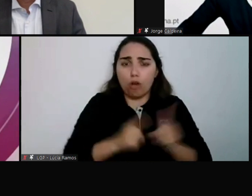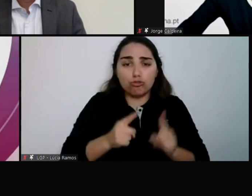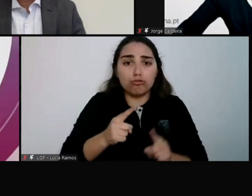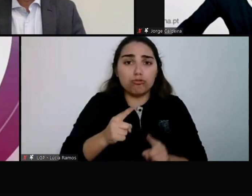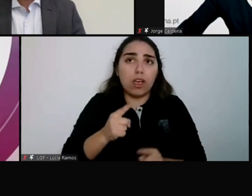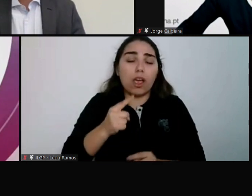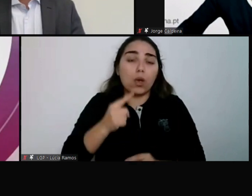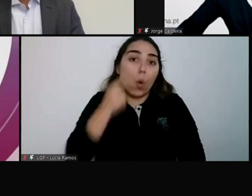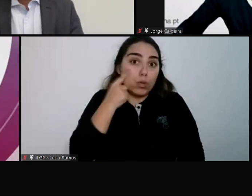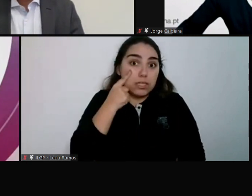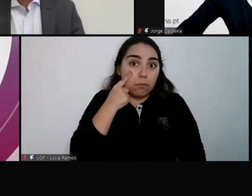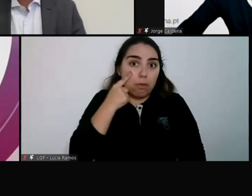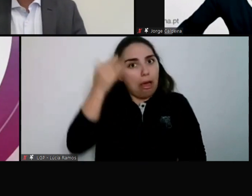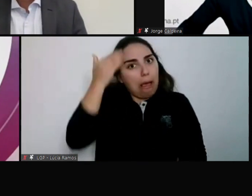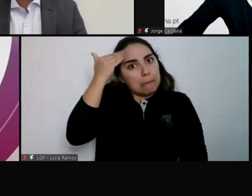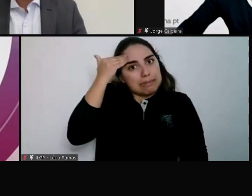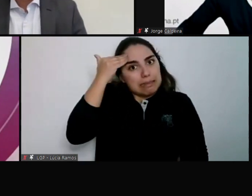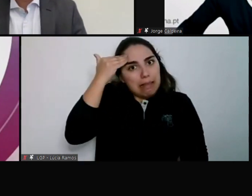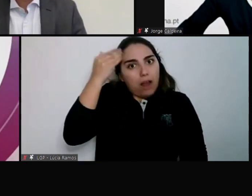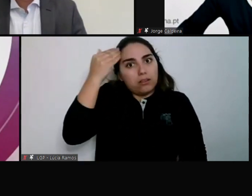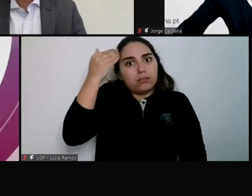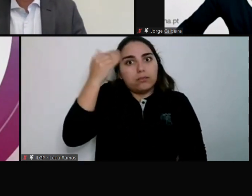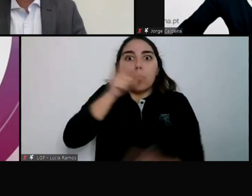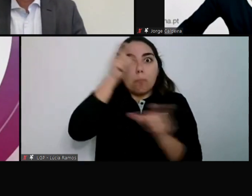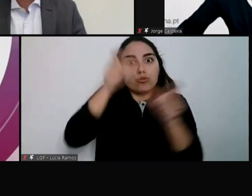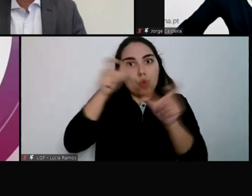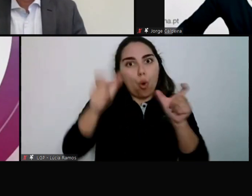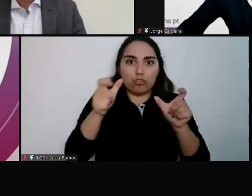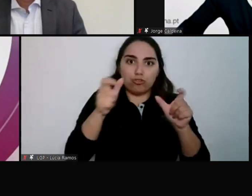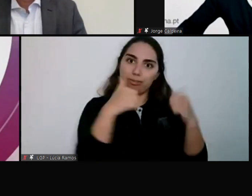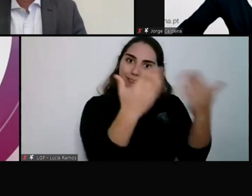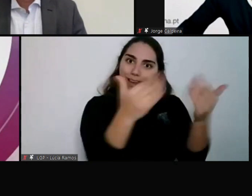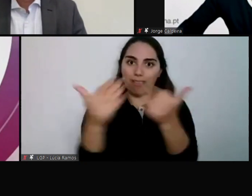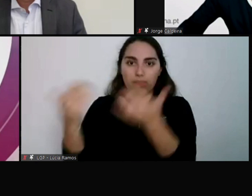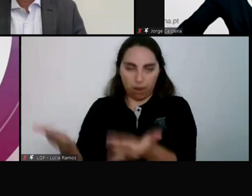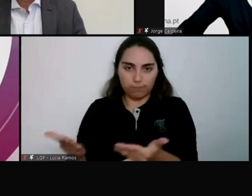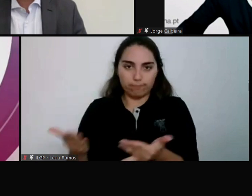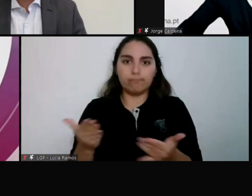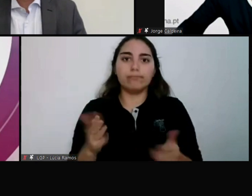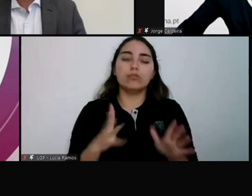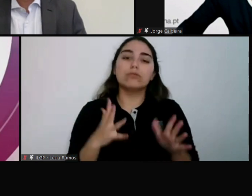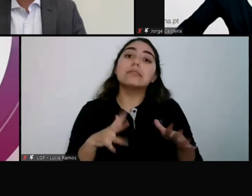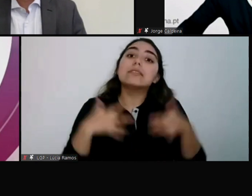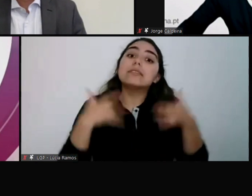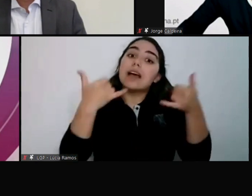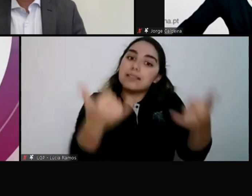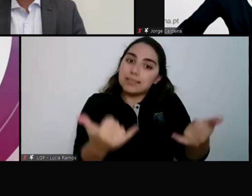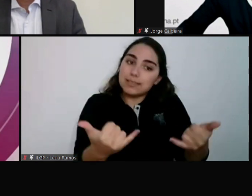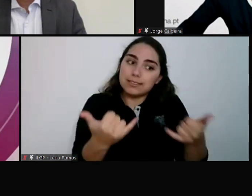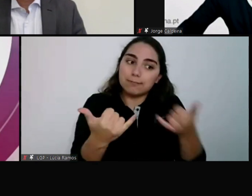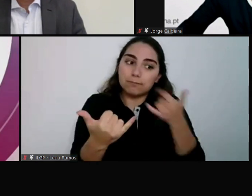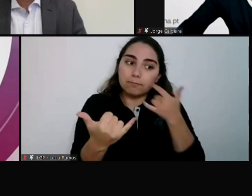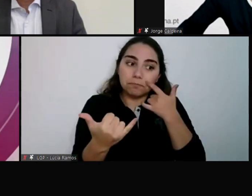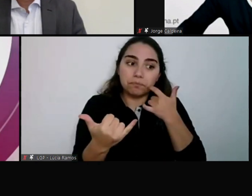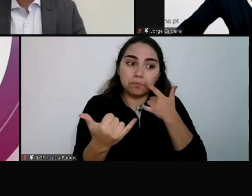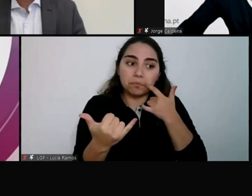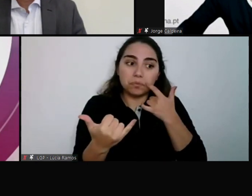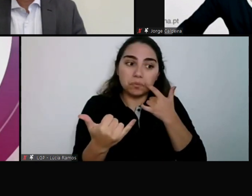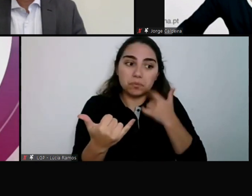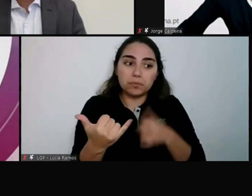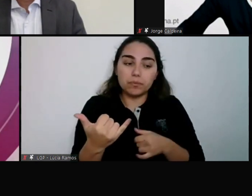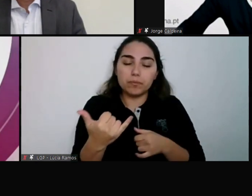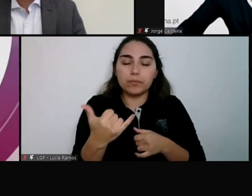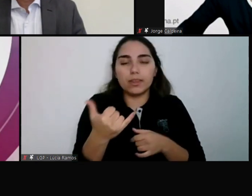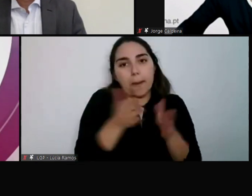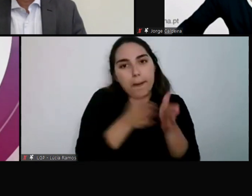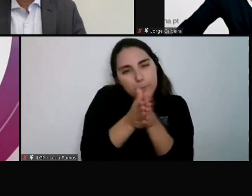chega aos destinatários. Bom, sem prejuízo, depois podemos ter uma segunda volta e até aproveitando aqui algumas das questões que